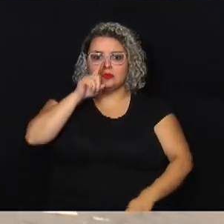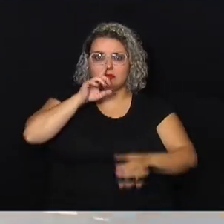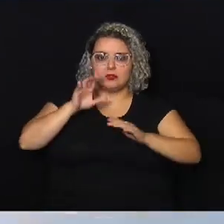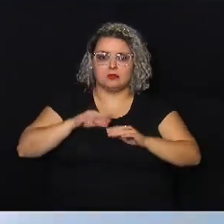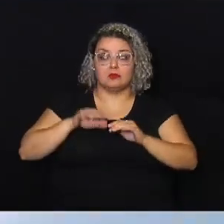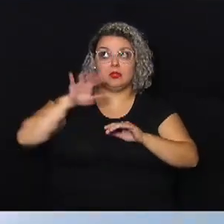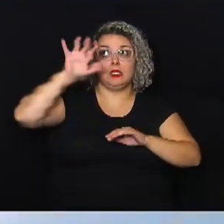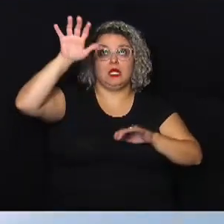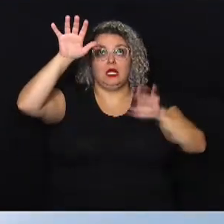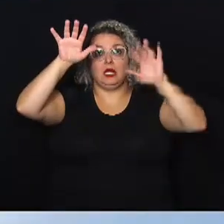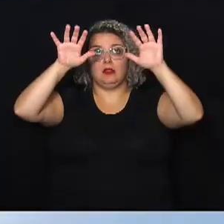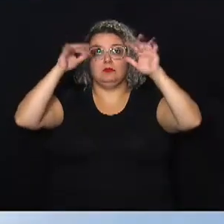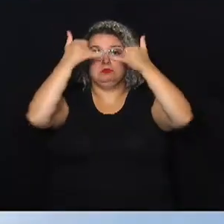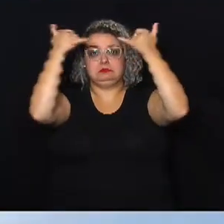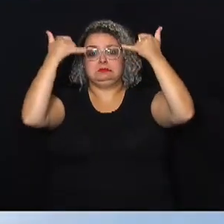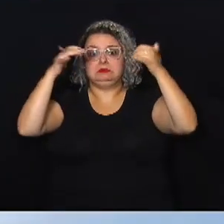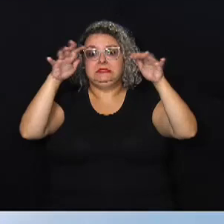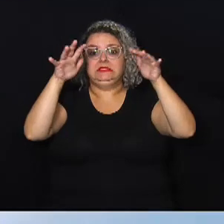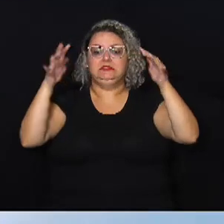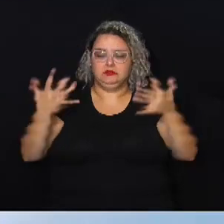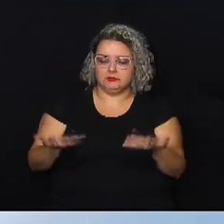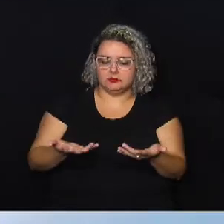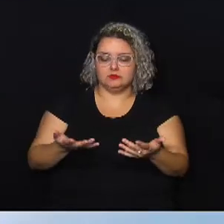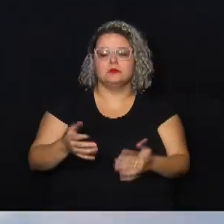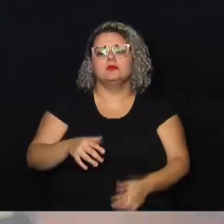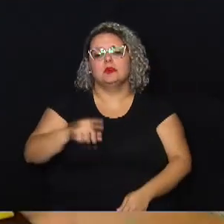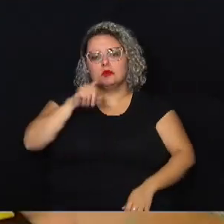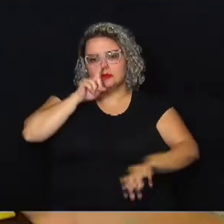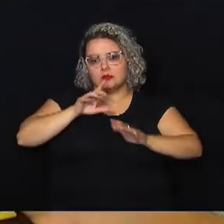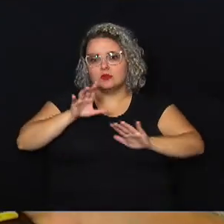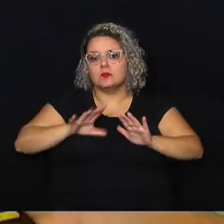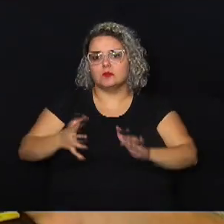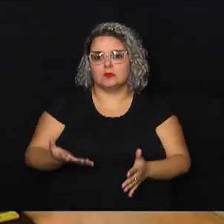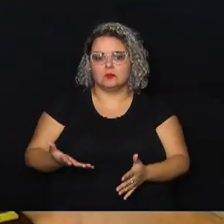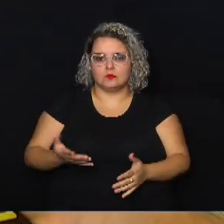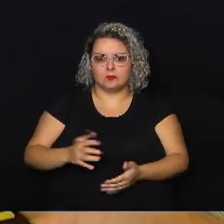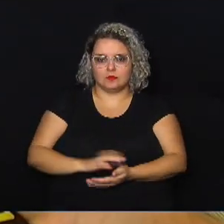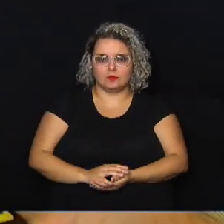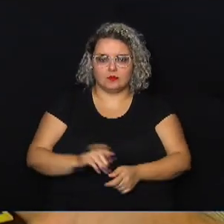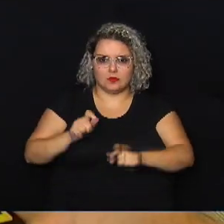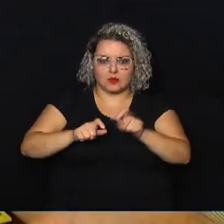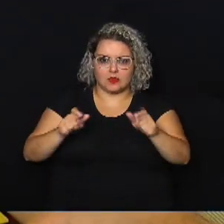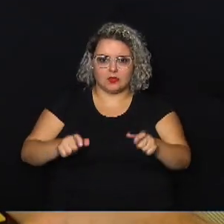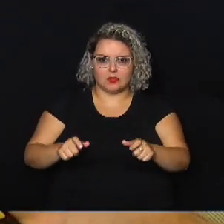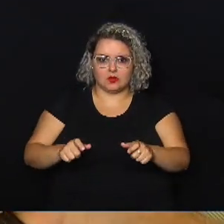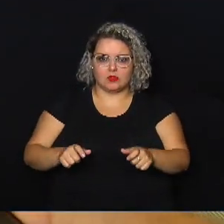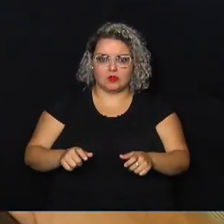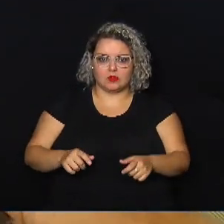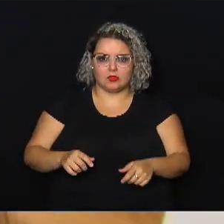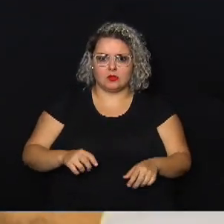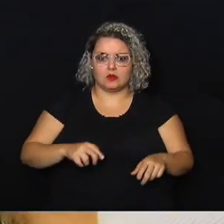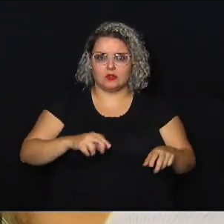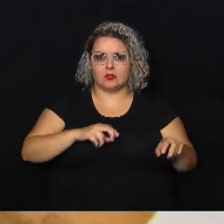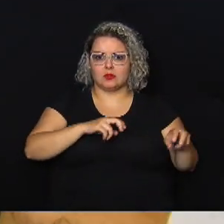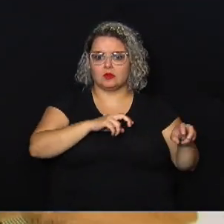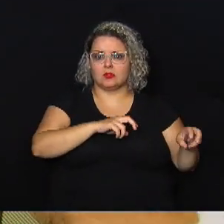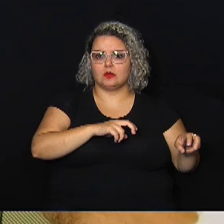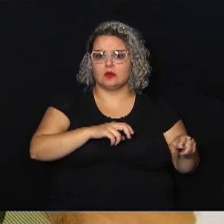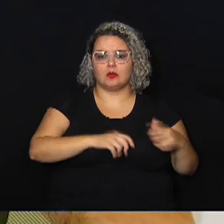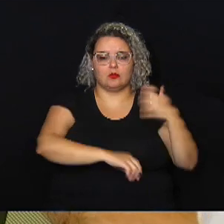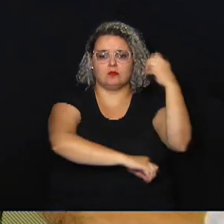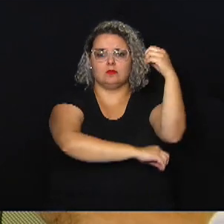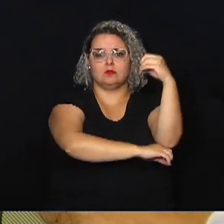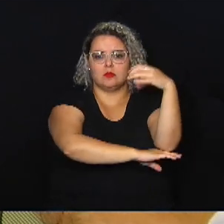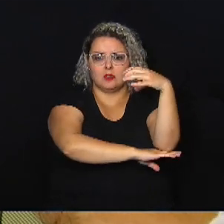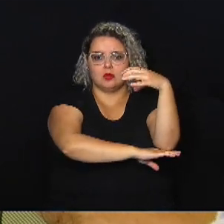para não tocar na rede. Então nós temos esses cuidados para essas festas de rua. E o pessoal que prefere a chácara, tomar cuidado com os equipamentos elétricos perto de